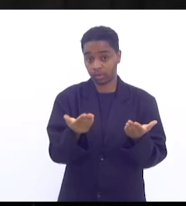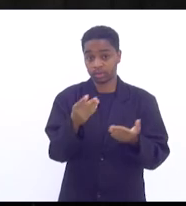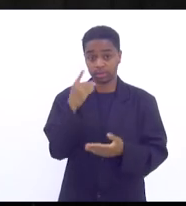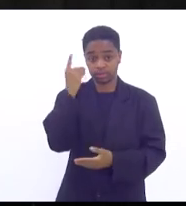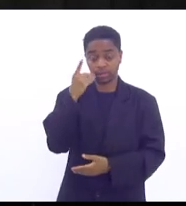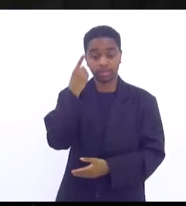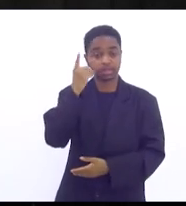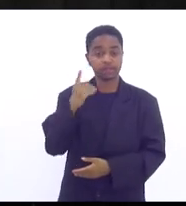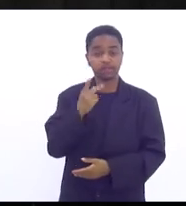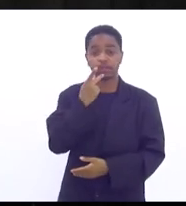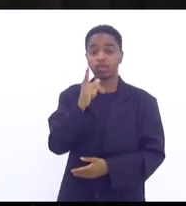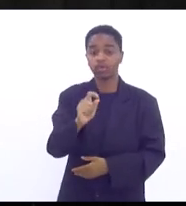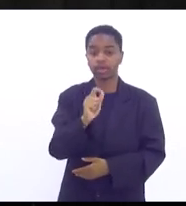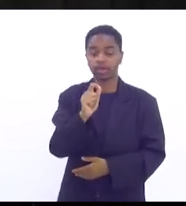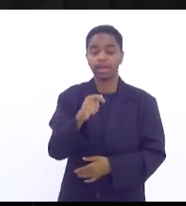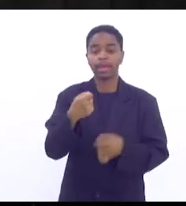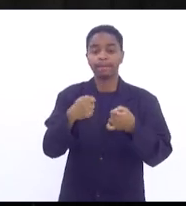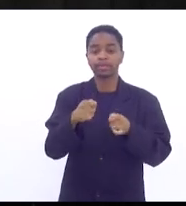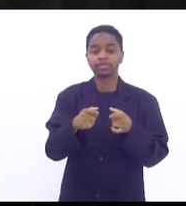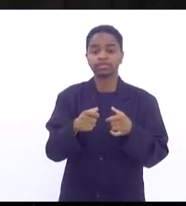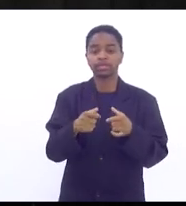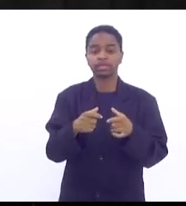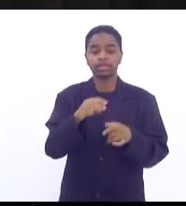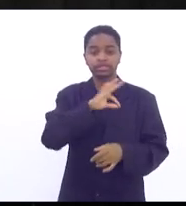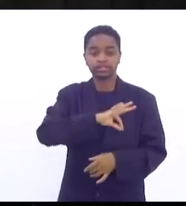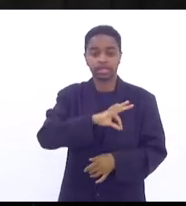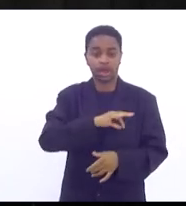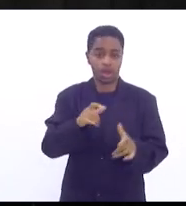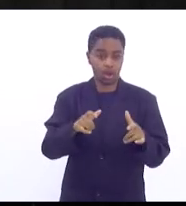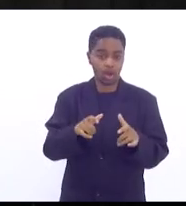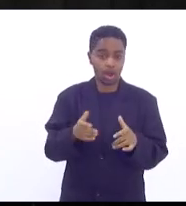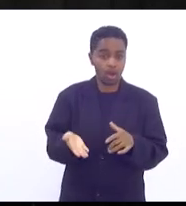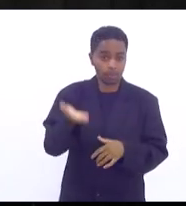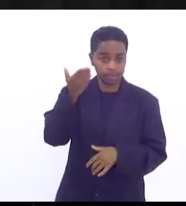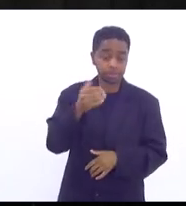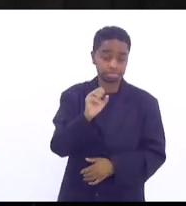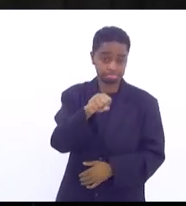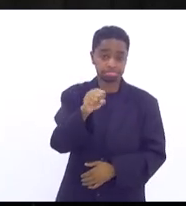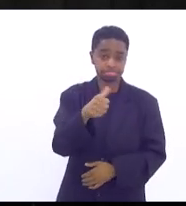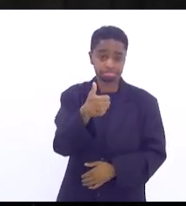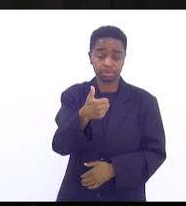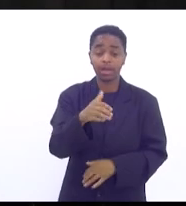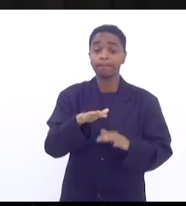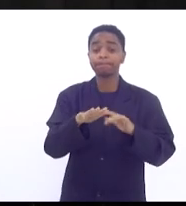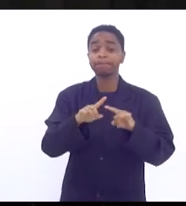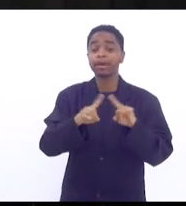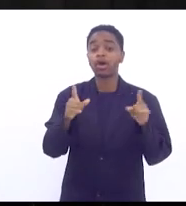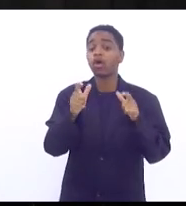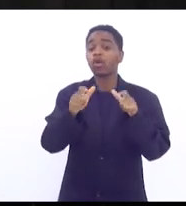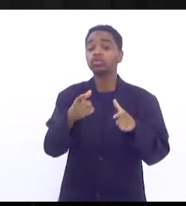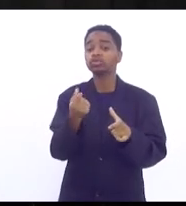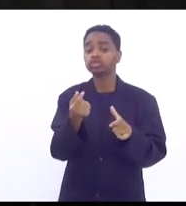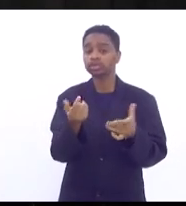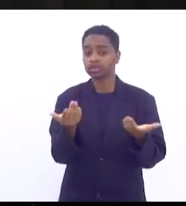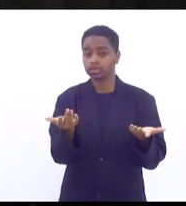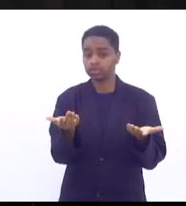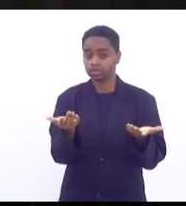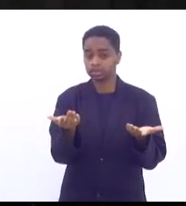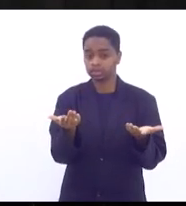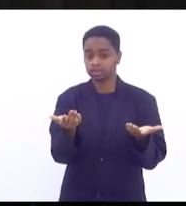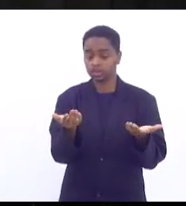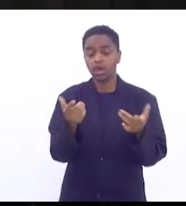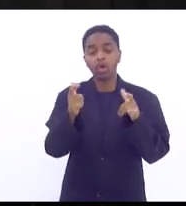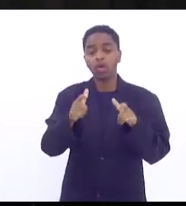Balbi falou o seguinte: não, tem que aumentar o salário, o piso salarial correto, etc. Só tem um probleminha, cadê o dinheiro? Então vamos lá, alternativa. Onde você vai buscar